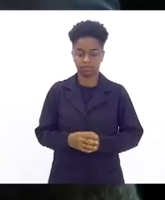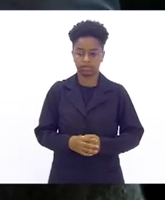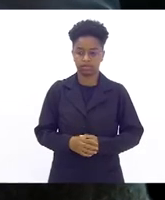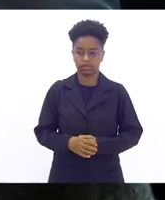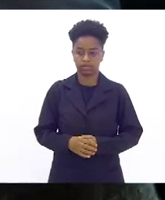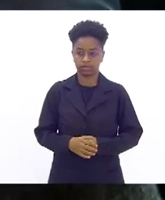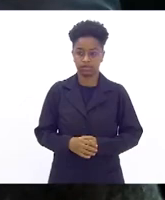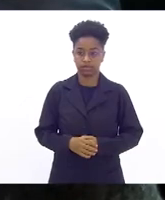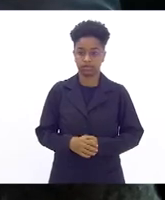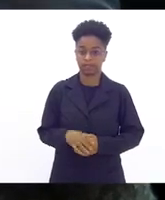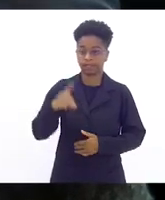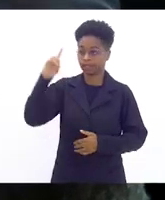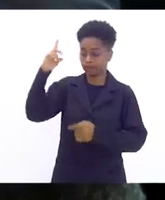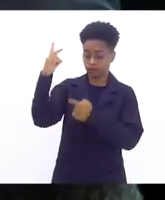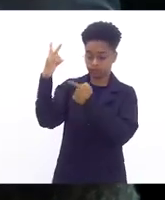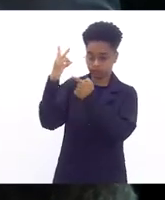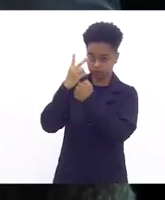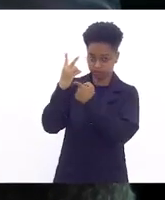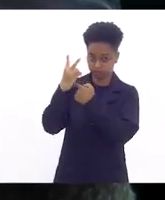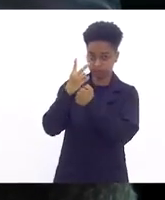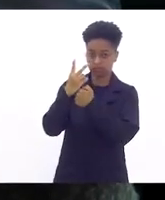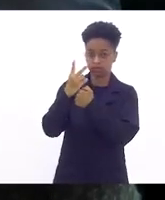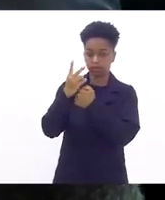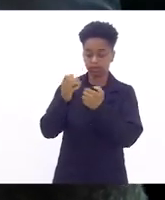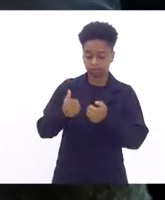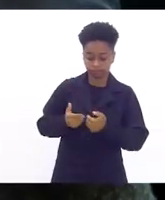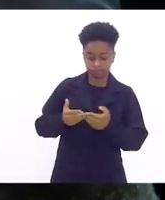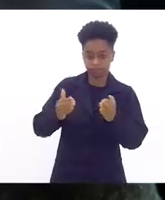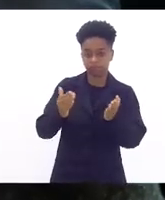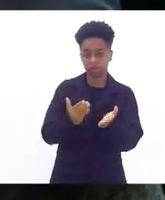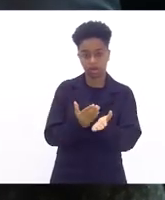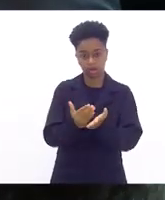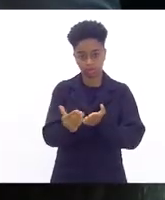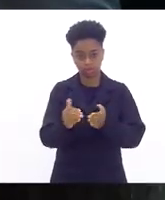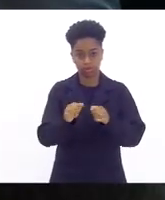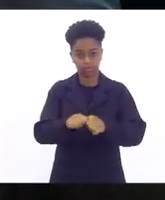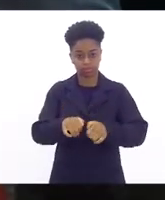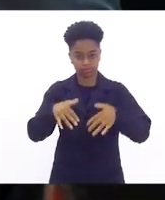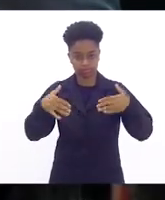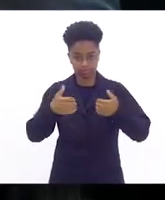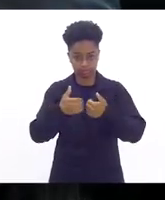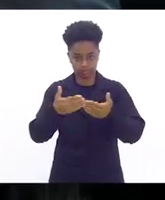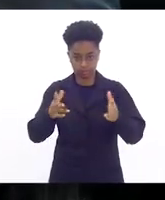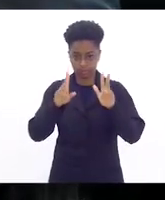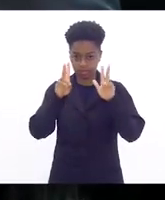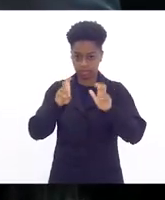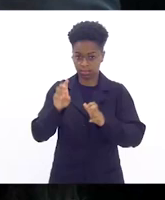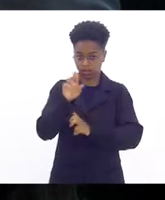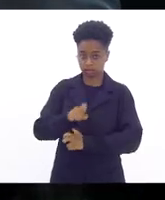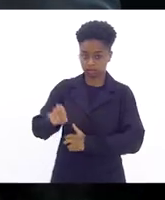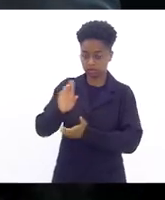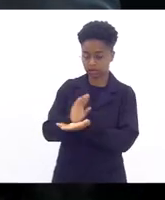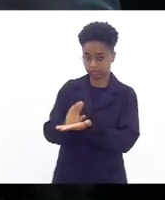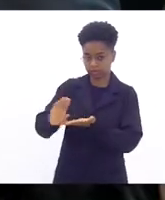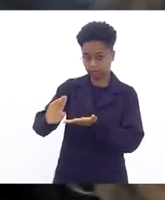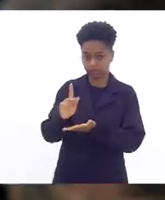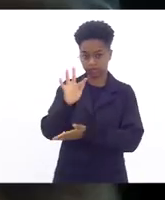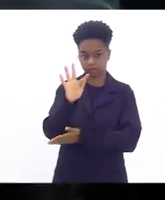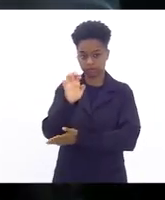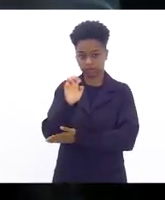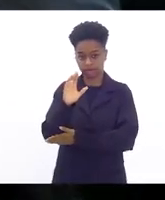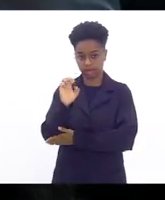sobre a proteção de Deus damos por iniciar a nossa audiência pública sobre a utilização de recursos do fecan pela comissão